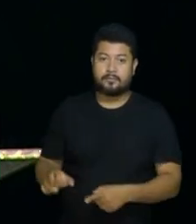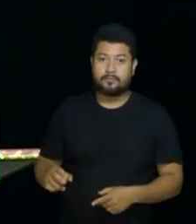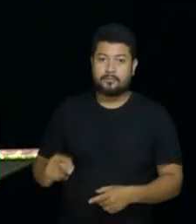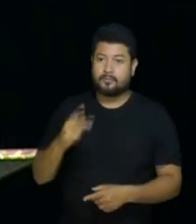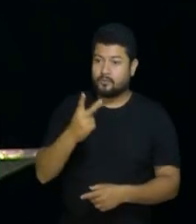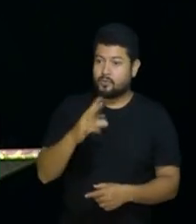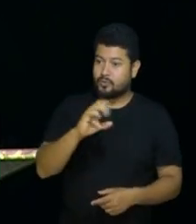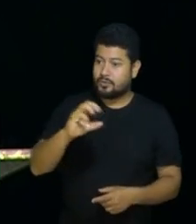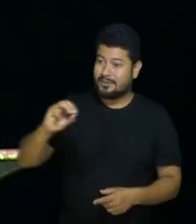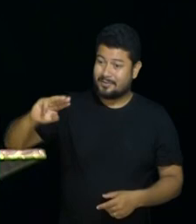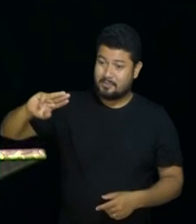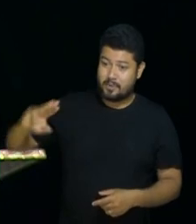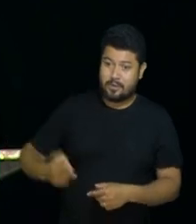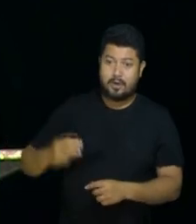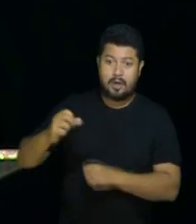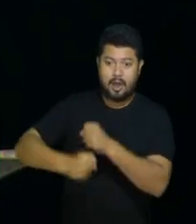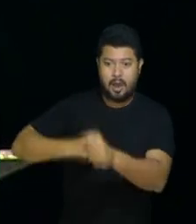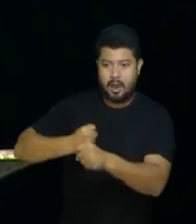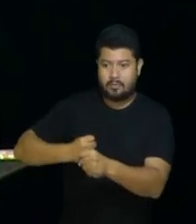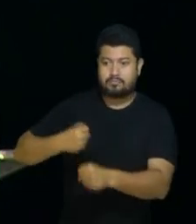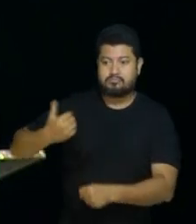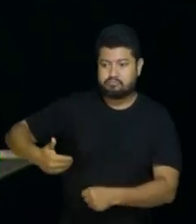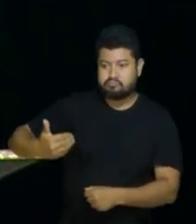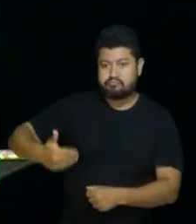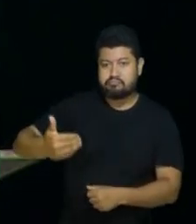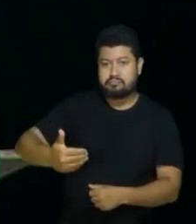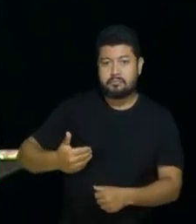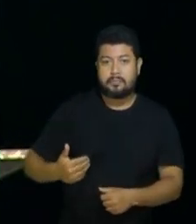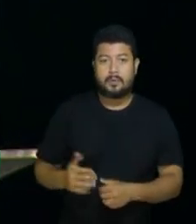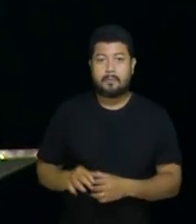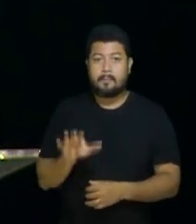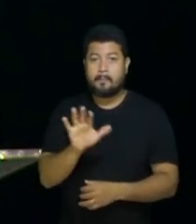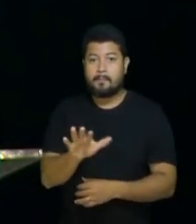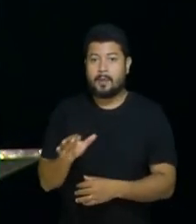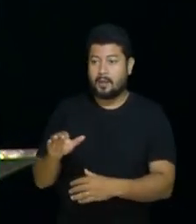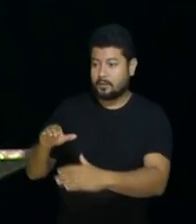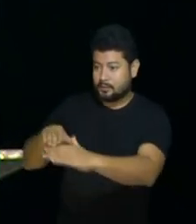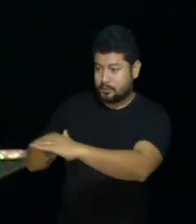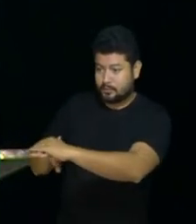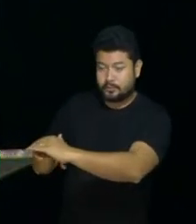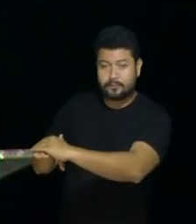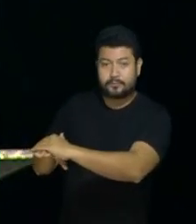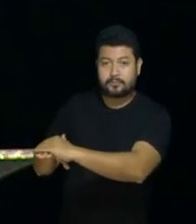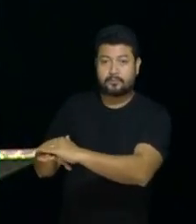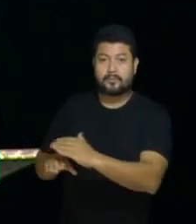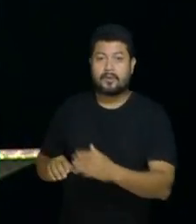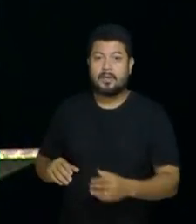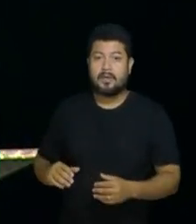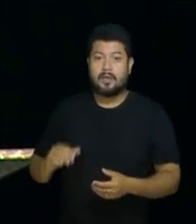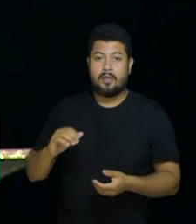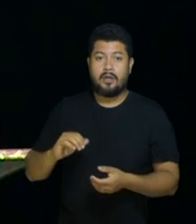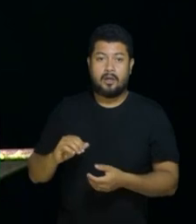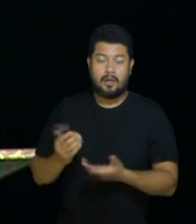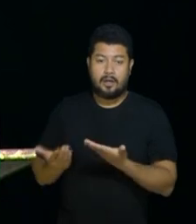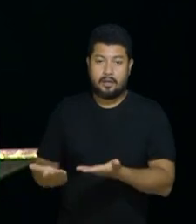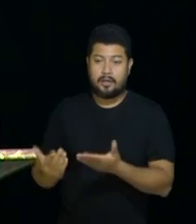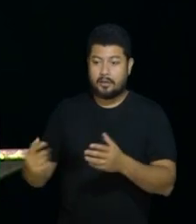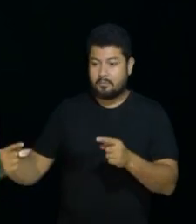de reais todo ano. Mas que esse recurso fique no fundo da Defesa Civil, fundo